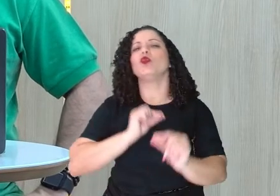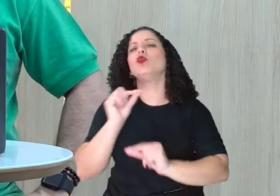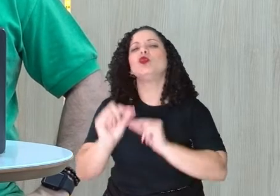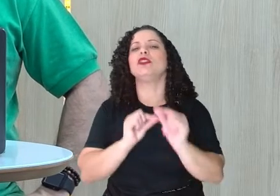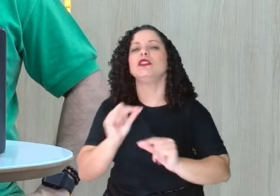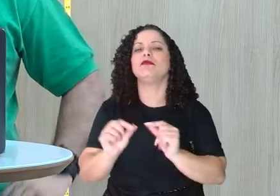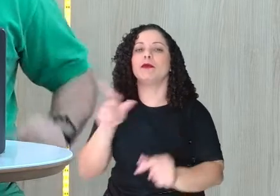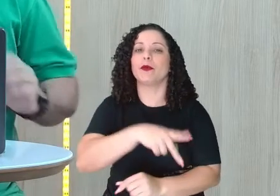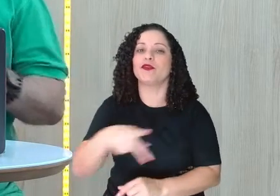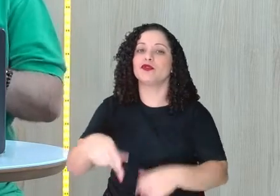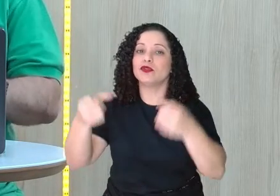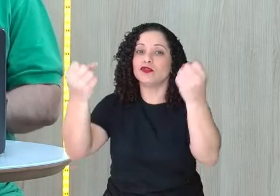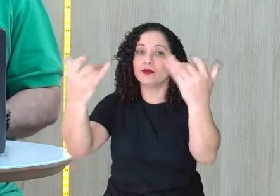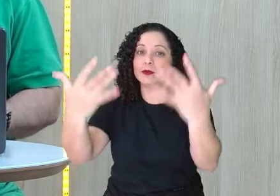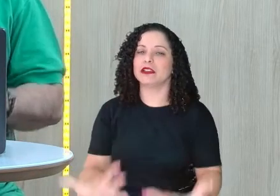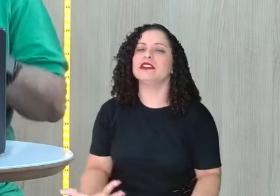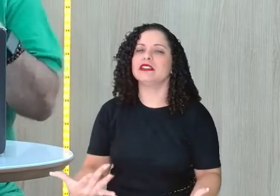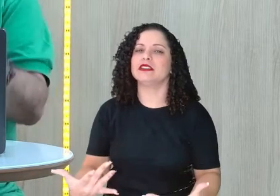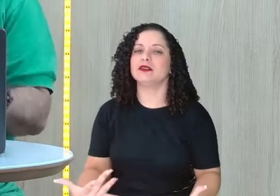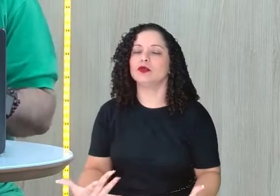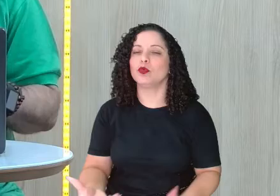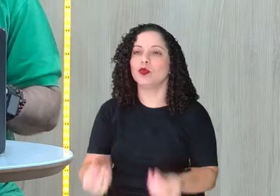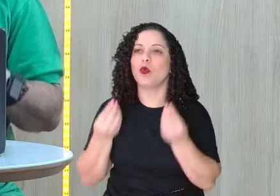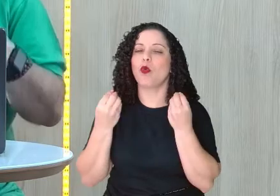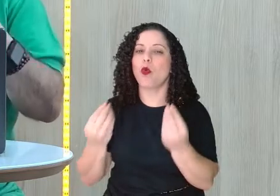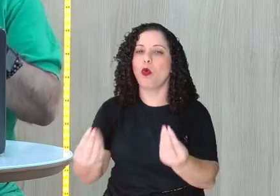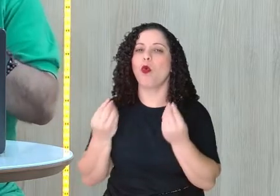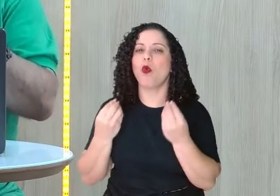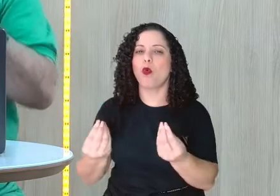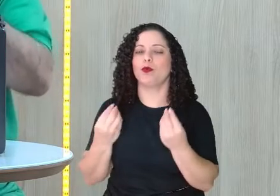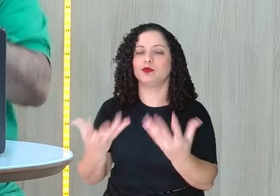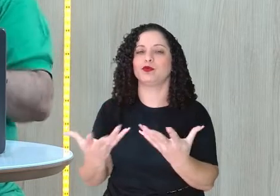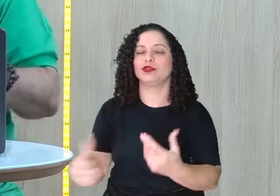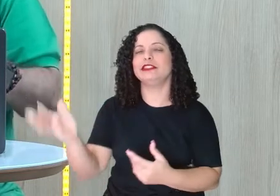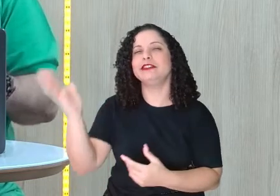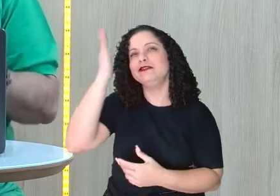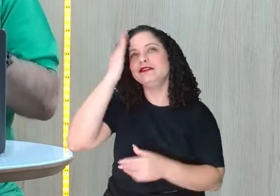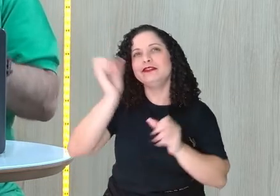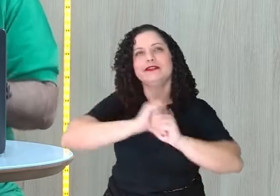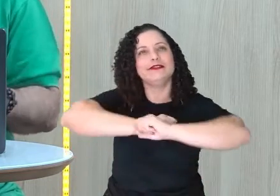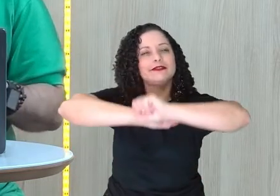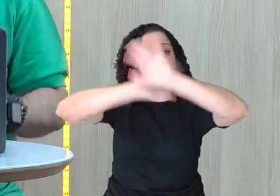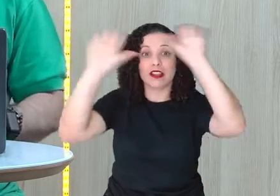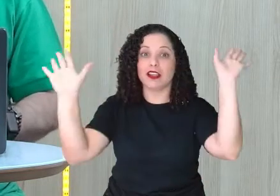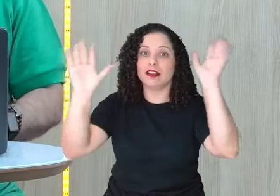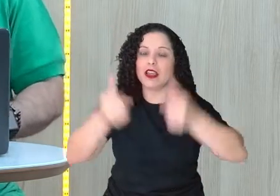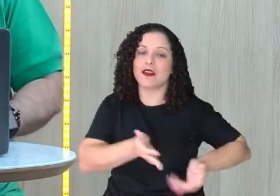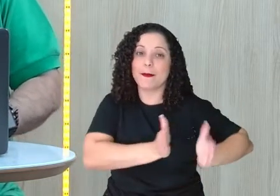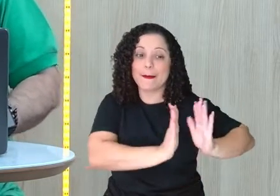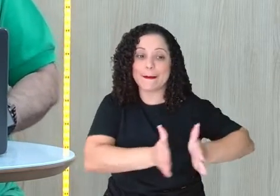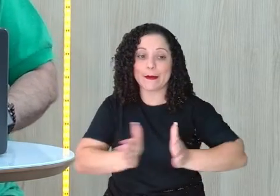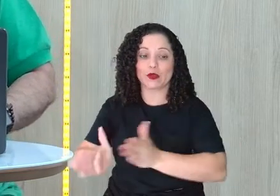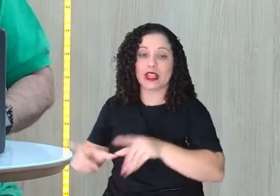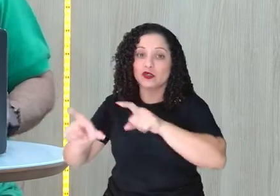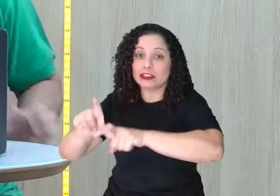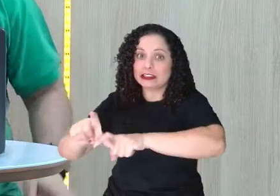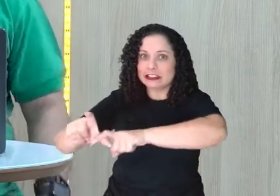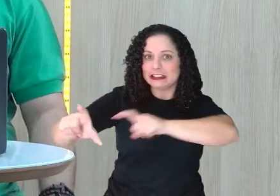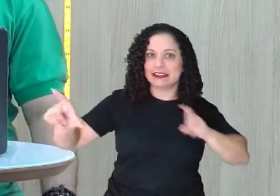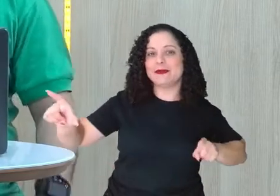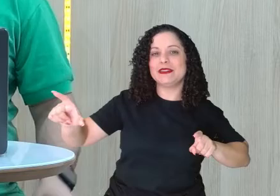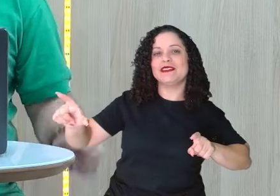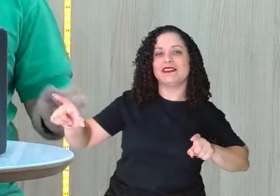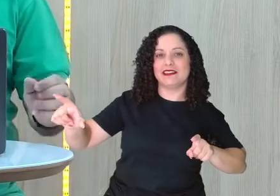aí, da questão, né, de como a gente está tentando entender aí como ocorreu esse processo de independência, né? Isso.